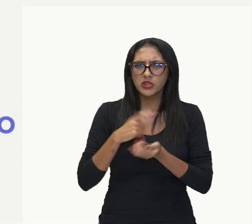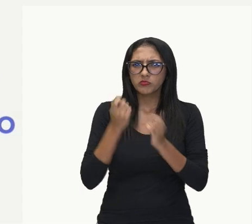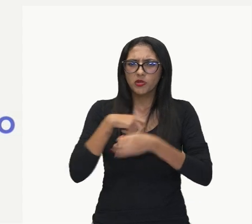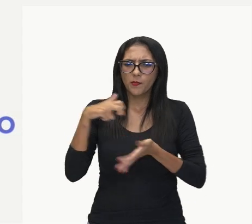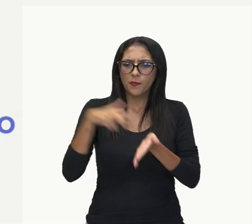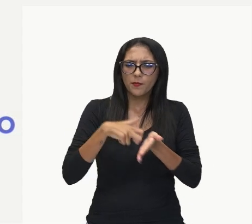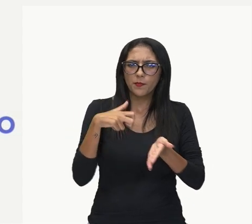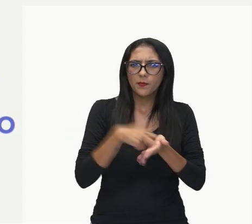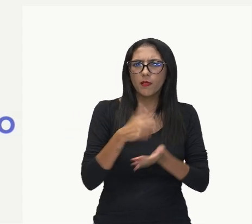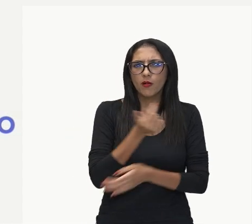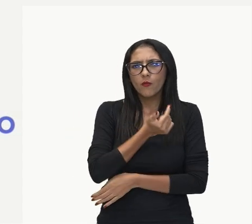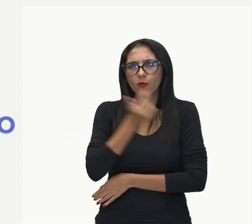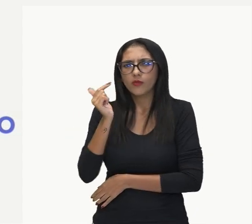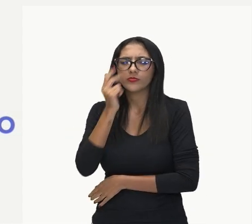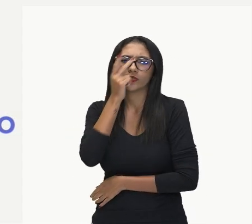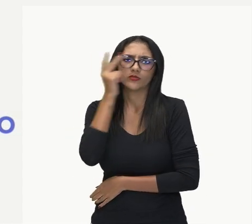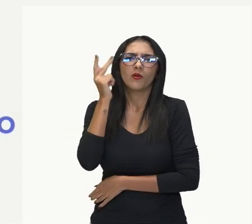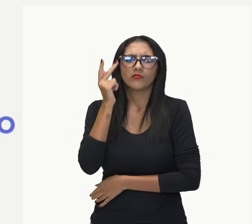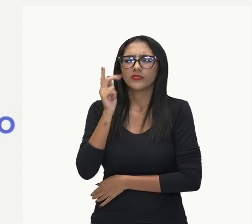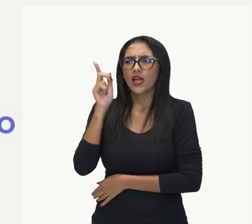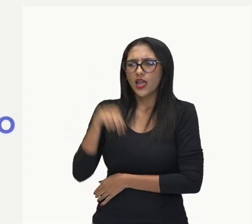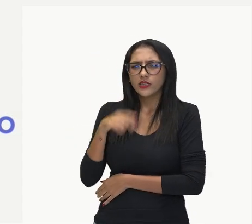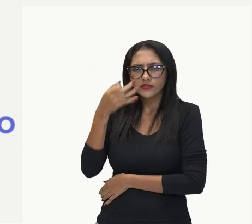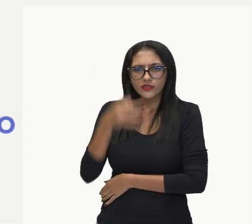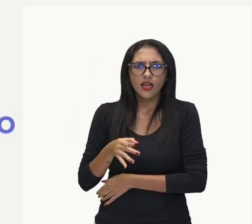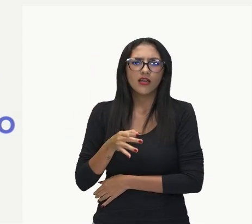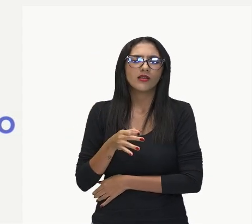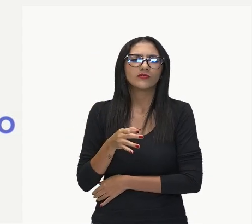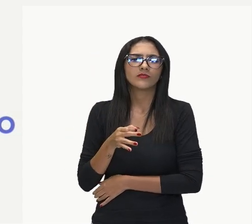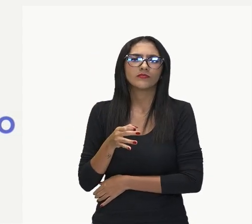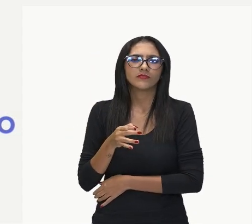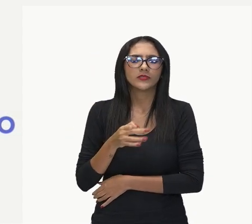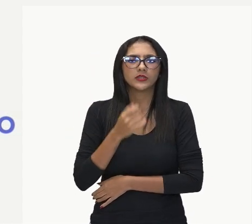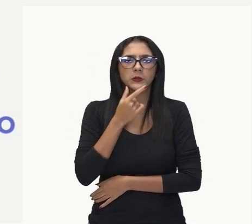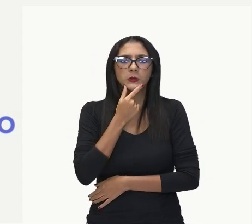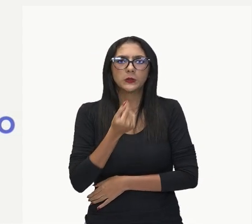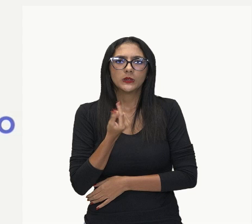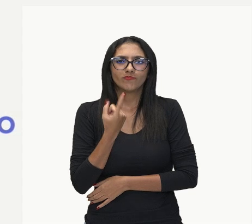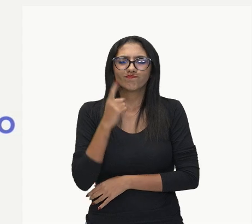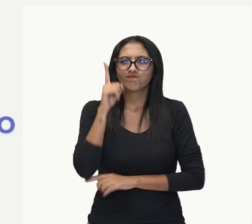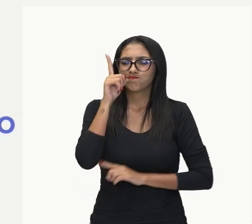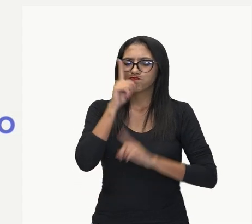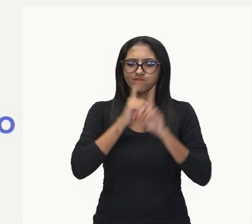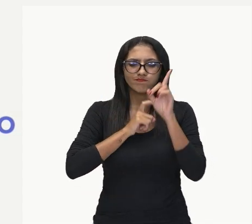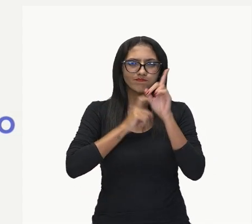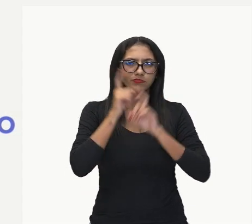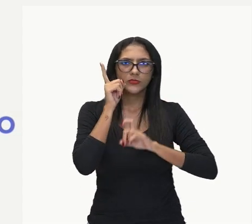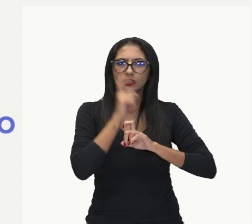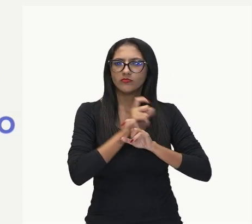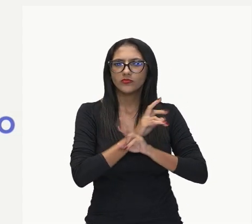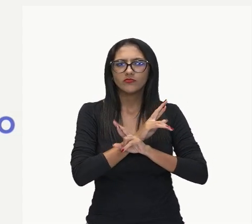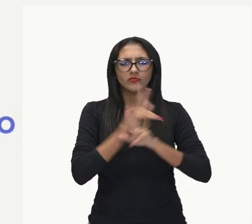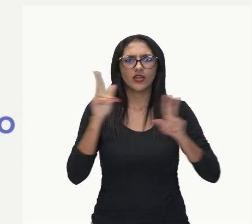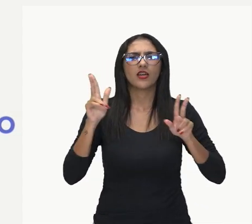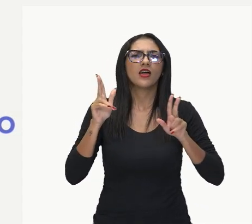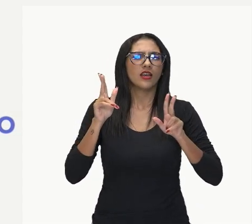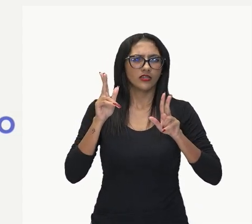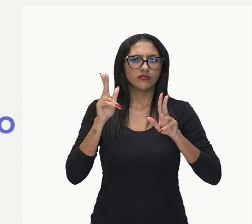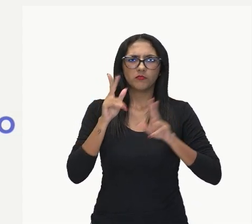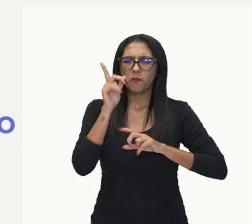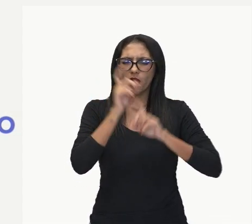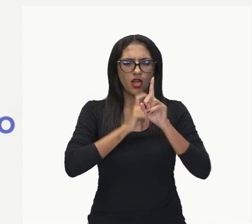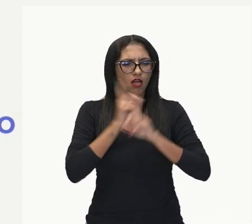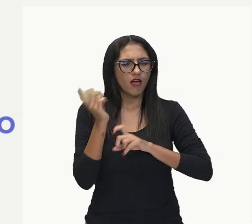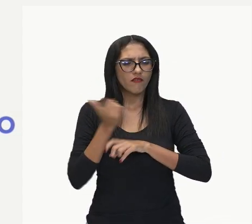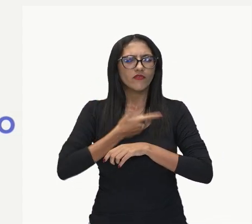inofensivas. Estava certo? O rosto de Fabiano contraía-se medonho, mais feio que focinho.